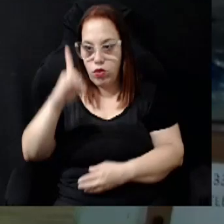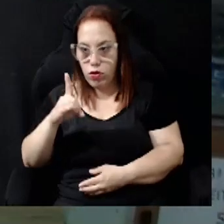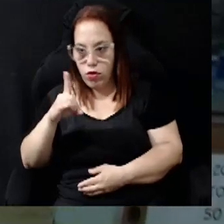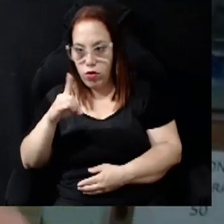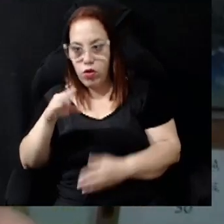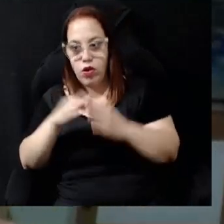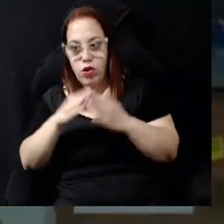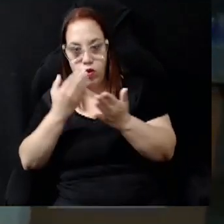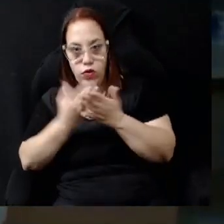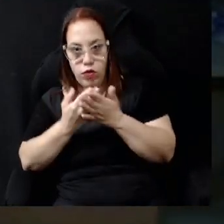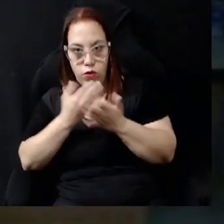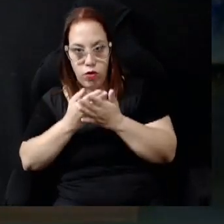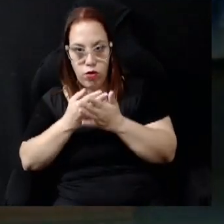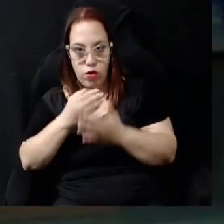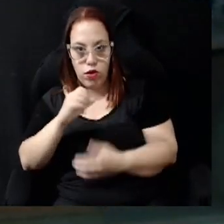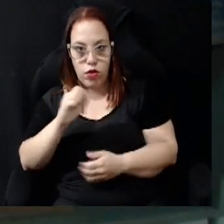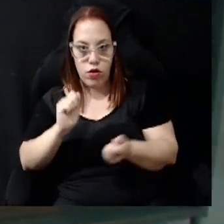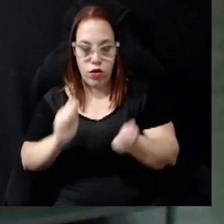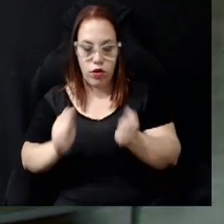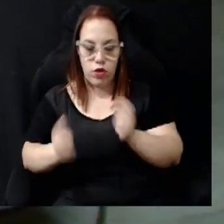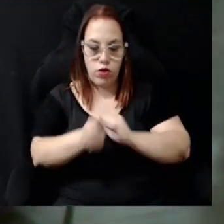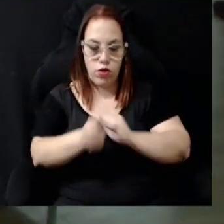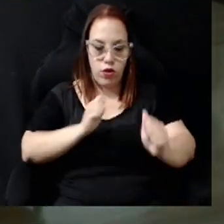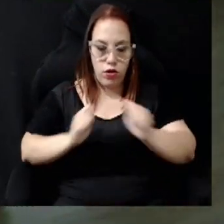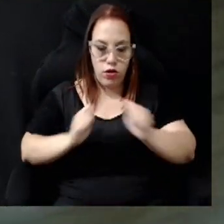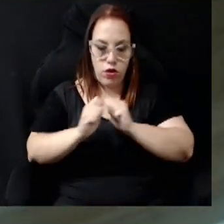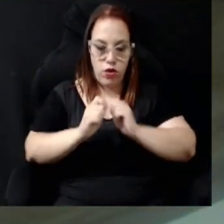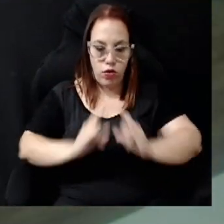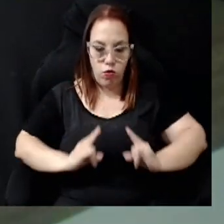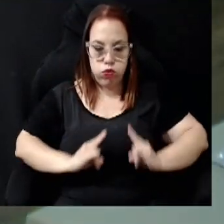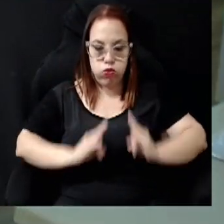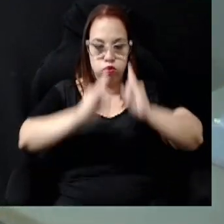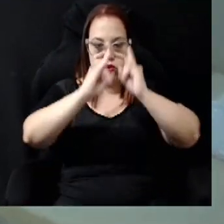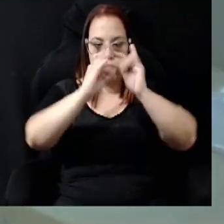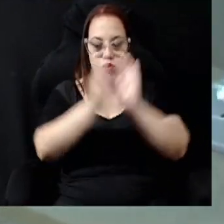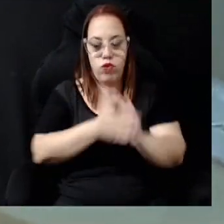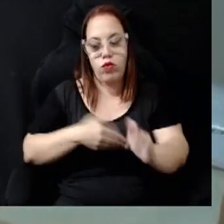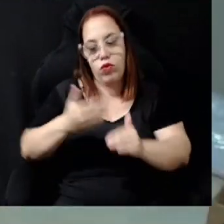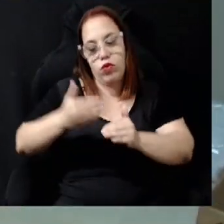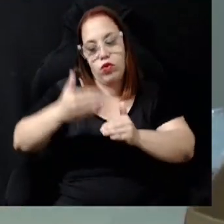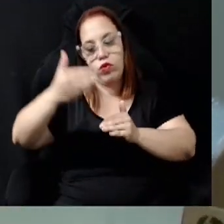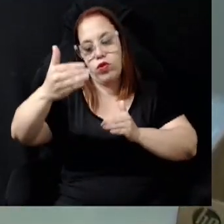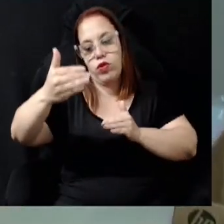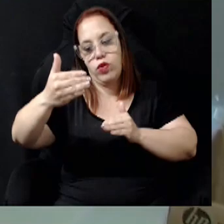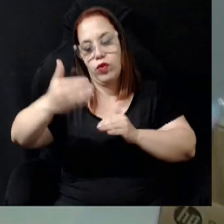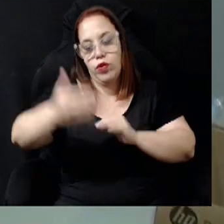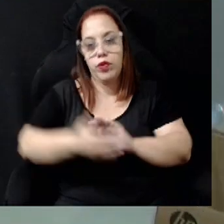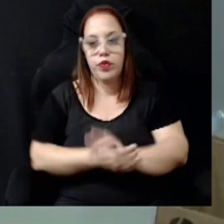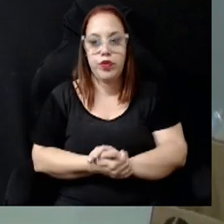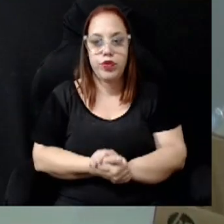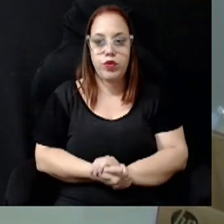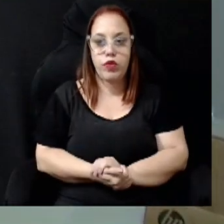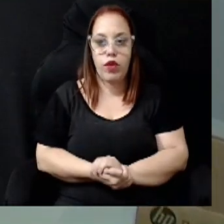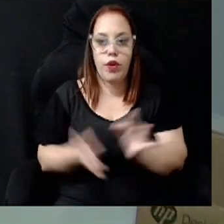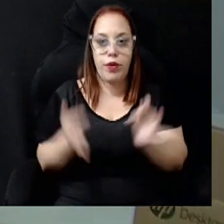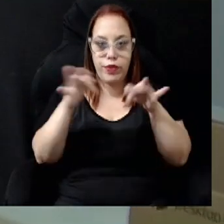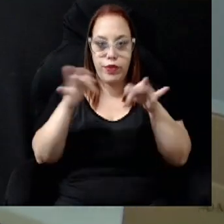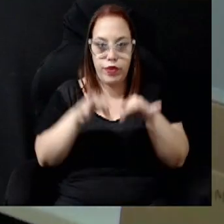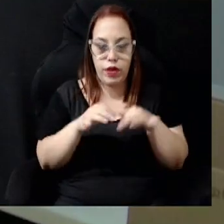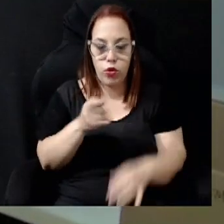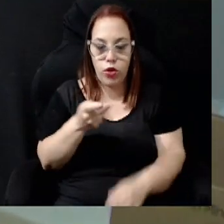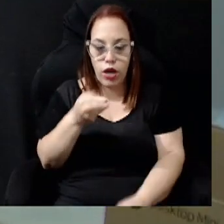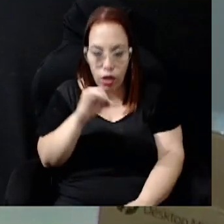de administrador de prédio. Então, no decorrer aí até ao final da apuração, a gente